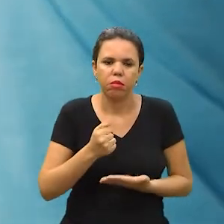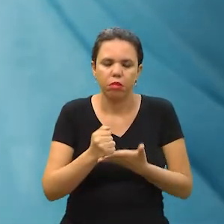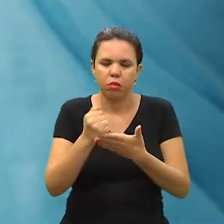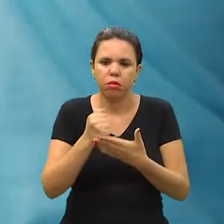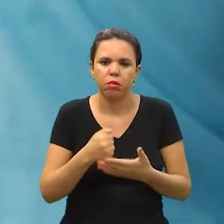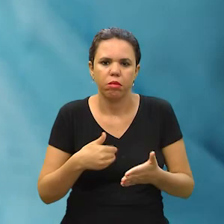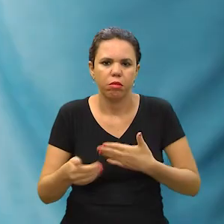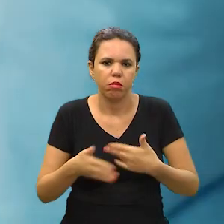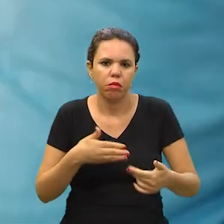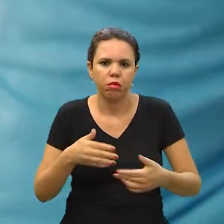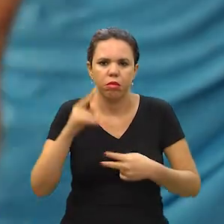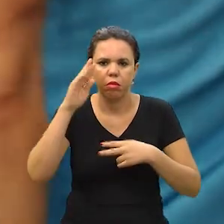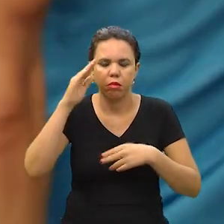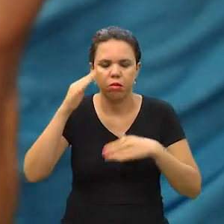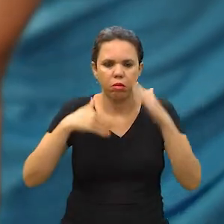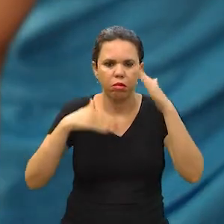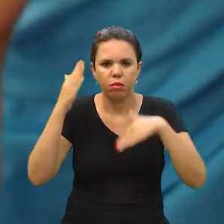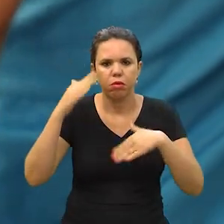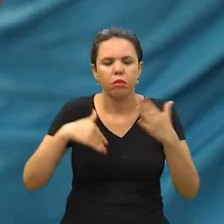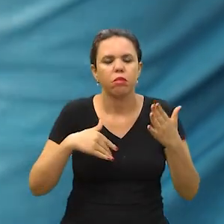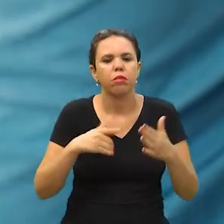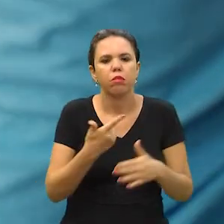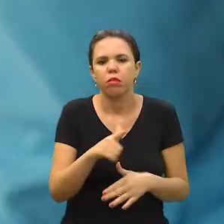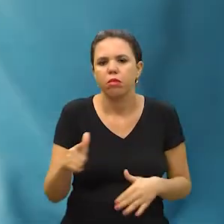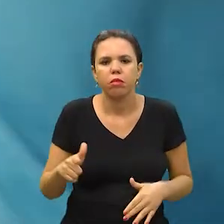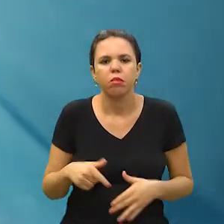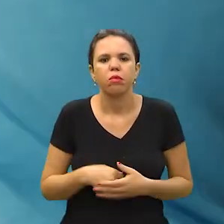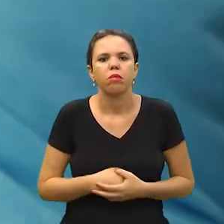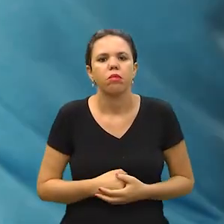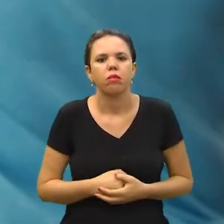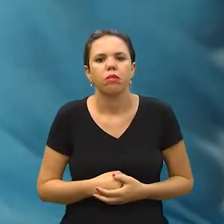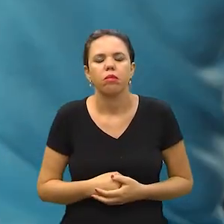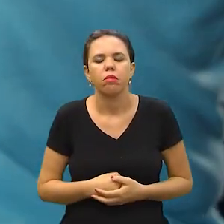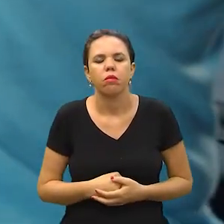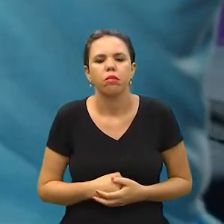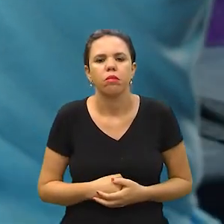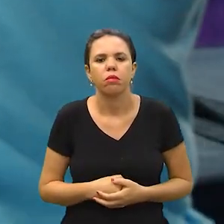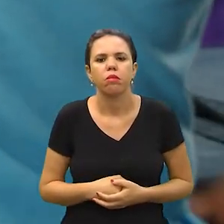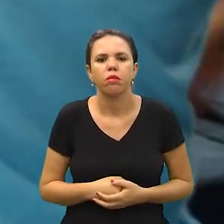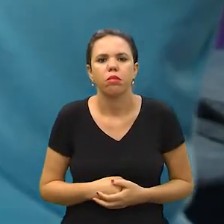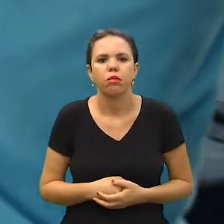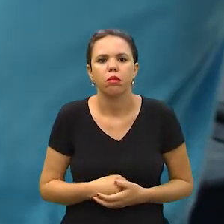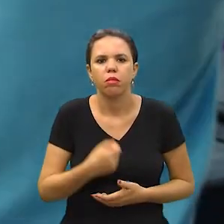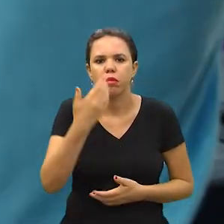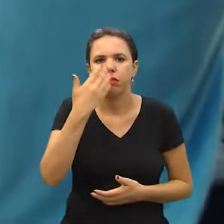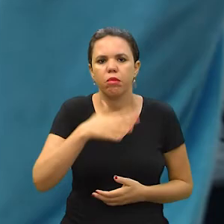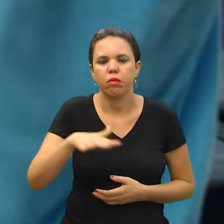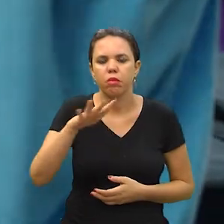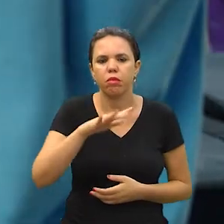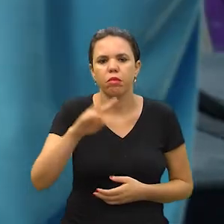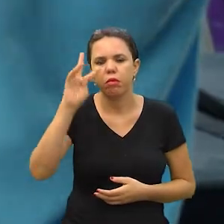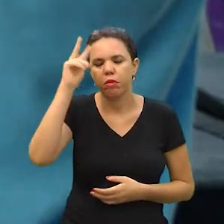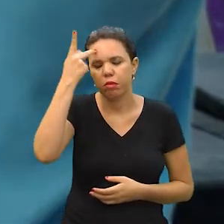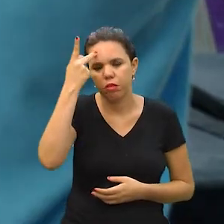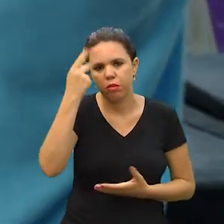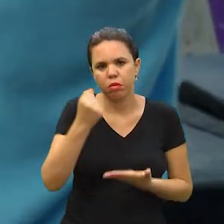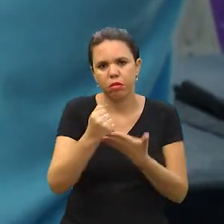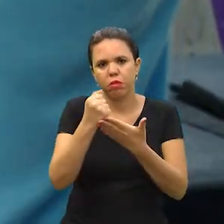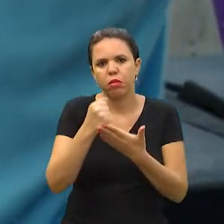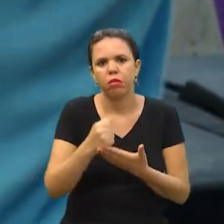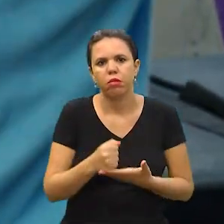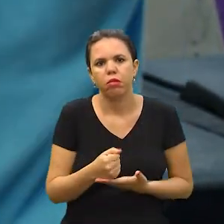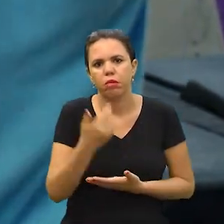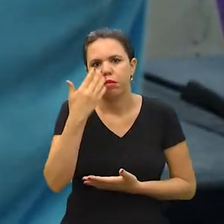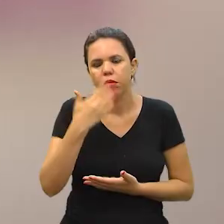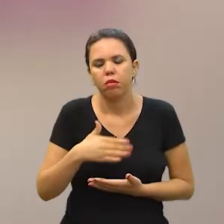ajuda para qualquer transtorno mental e para quem não tem transtorno mental, né? Então, para a criança com TDAH ajuda muito,